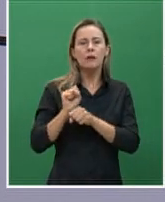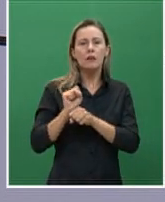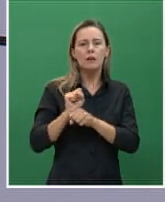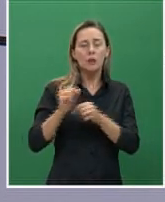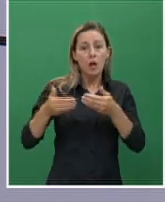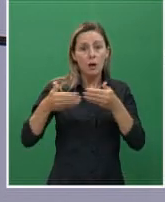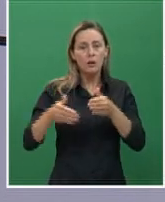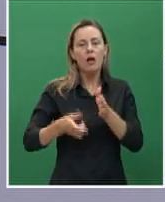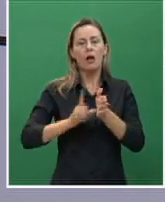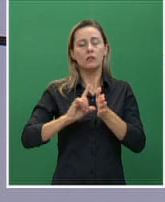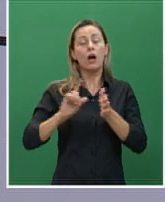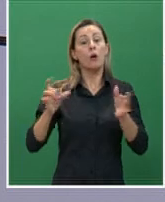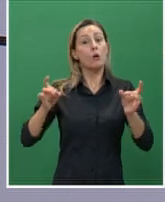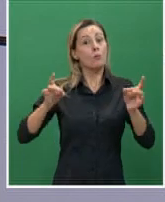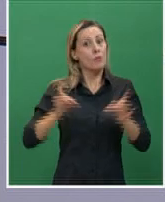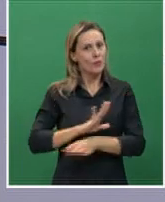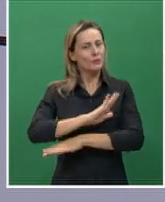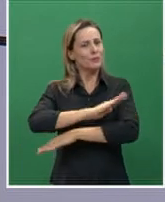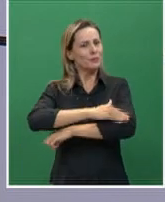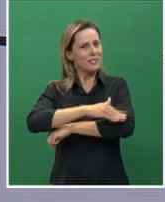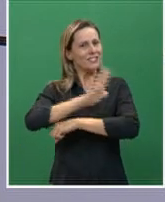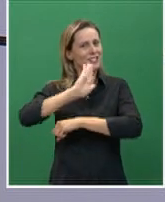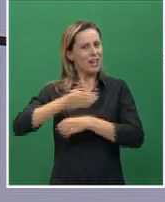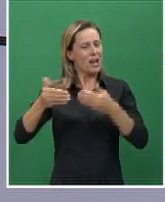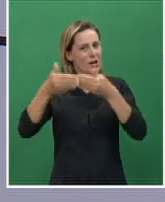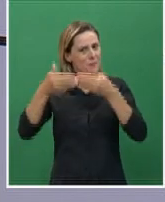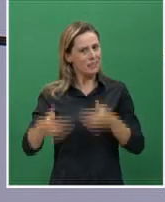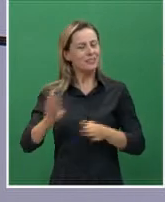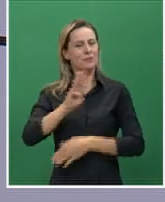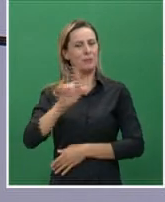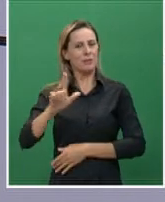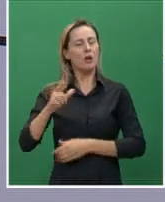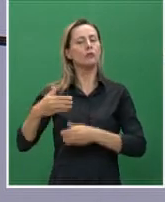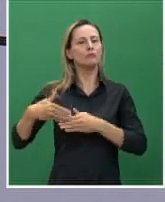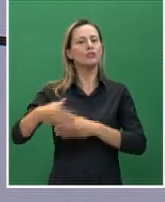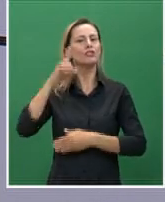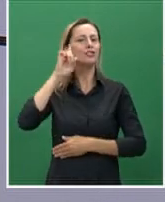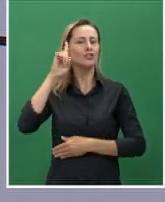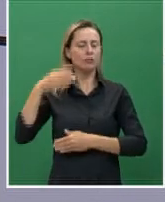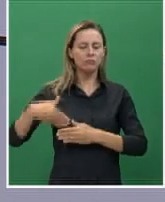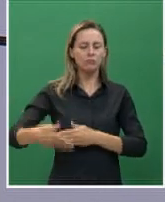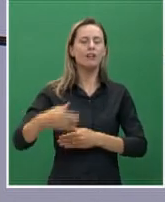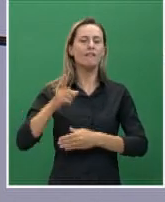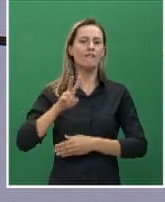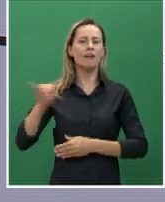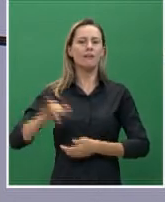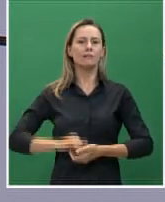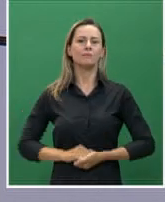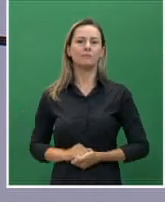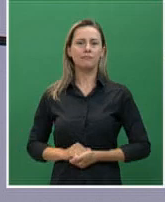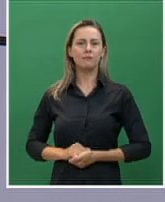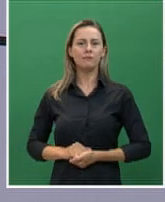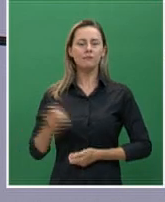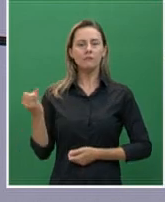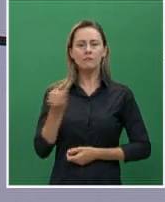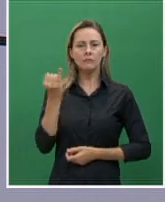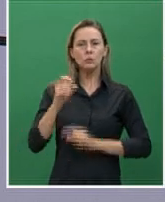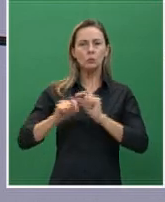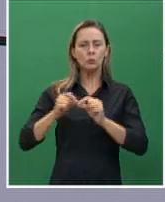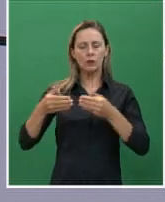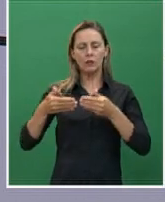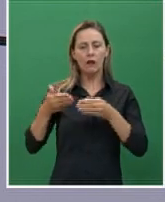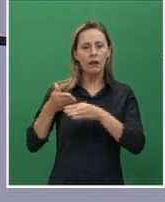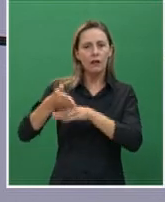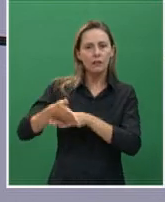revitalização e o parque está pronto para ser aberto para comunidade de Blumenau nos próximos dias e um ponto importante além da entrada que